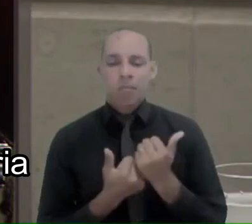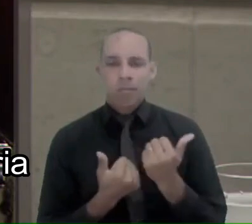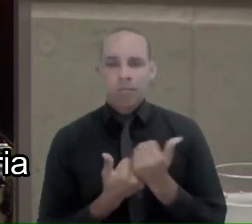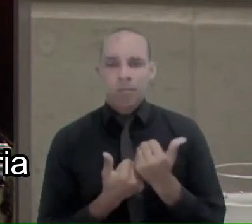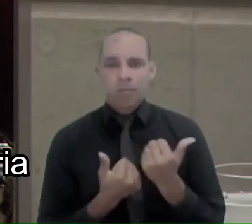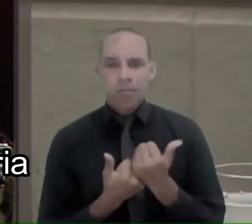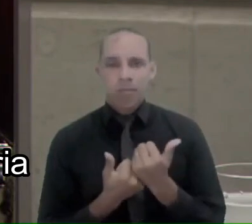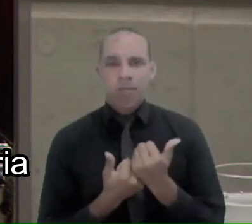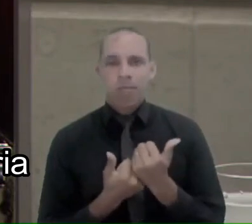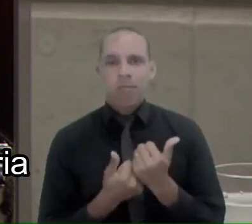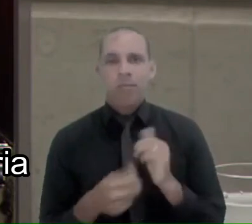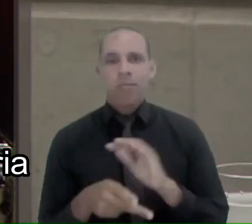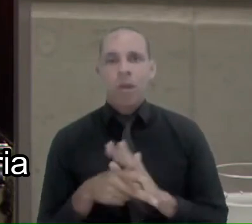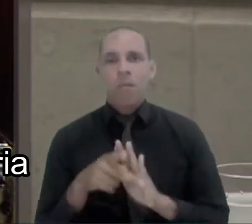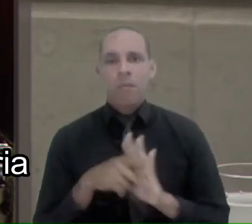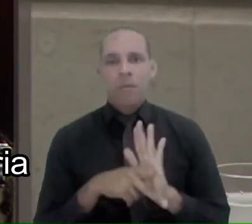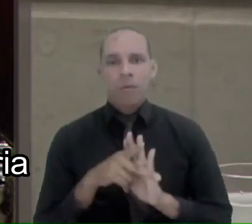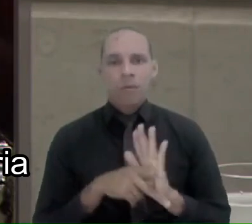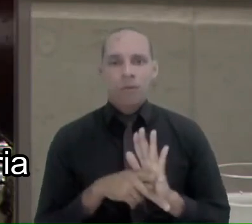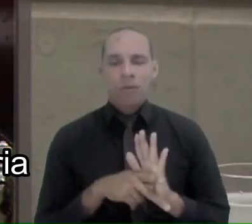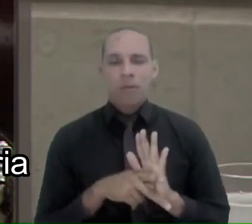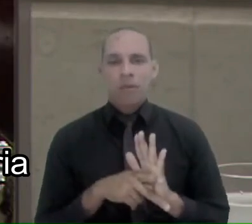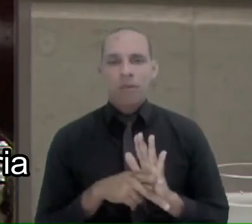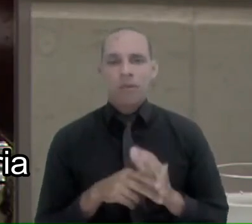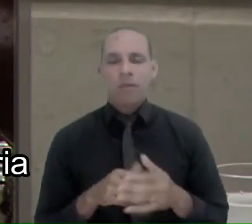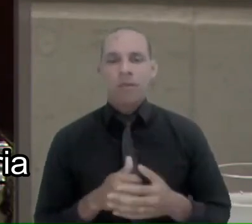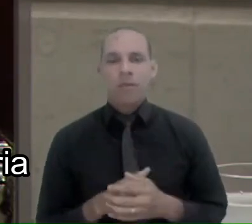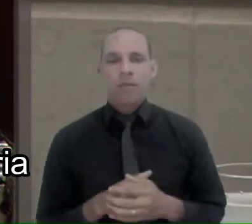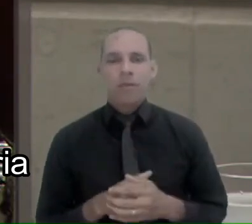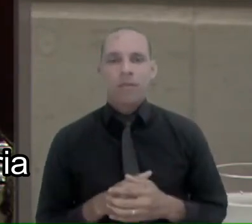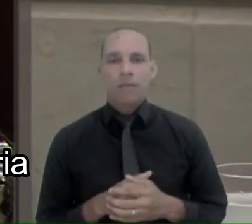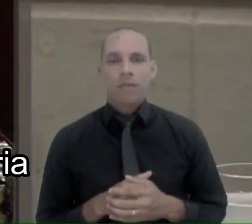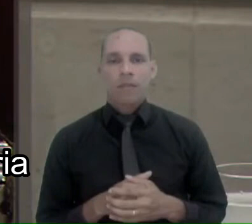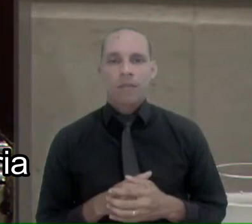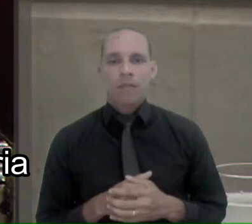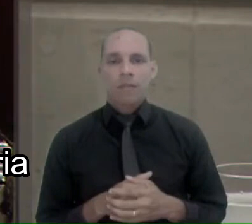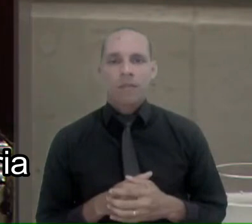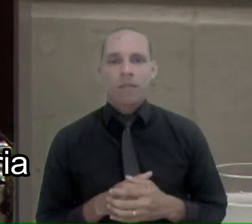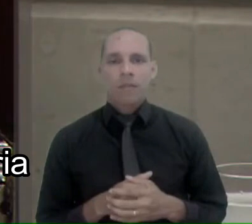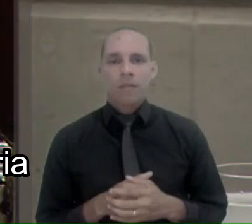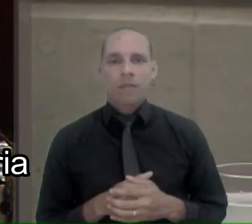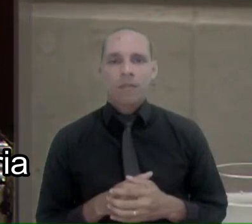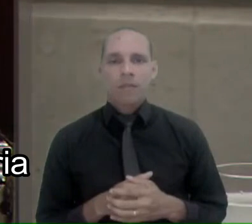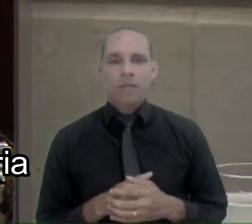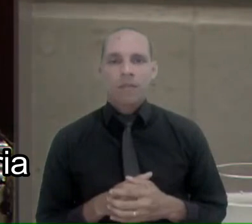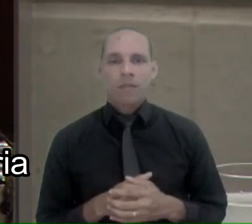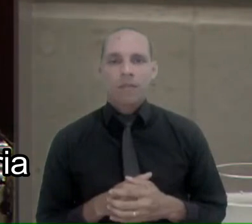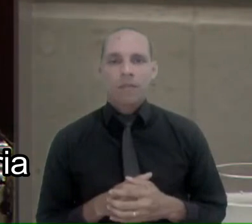para o projeto e nos brindou. E nos brindou